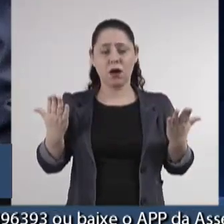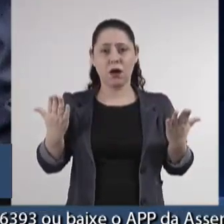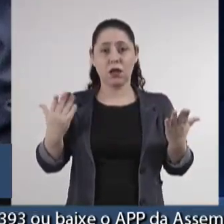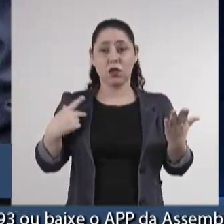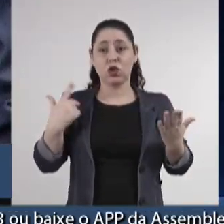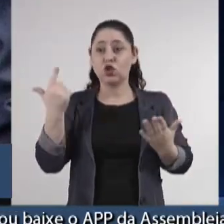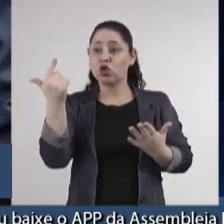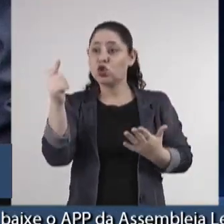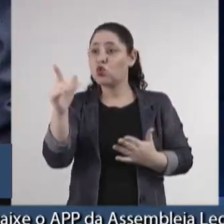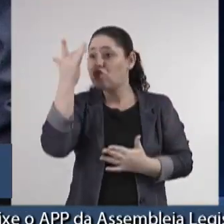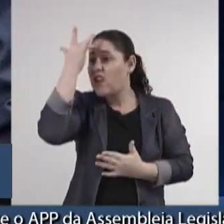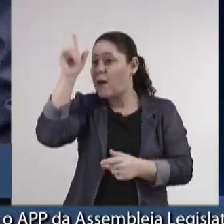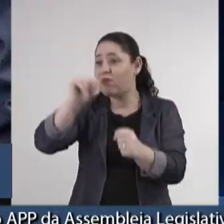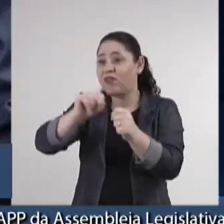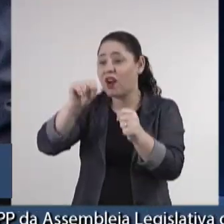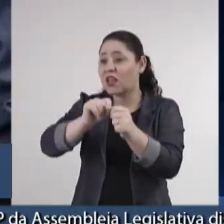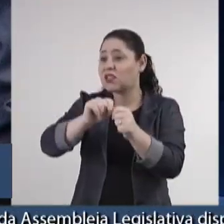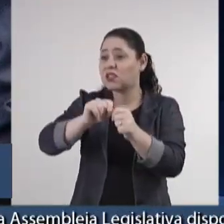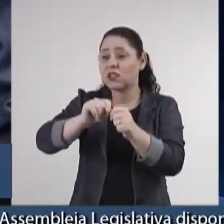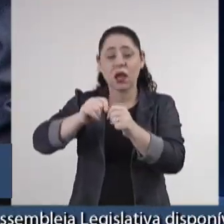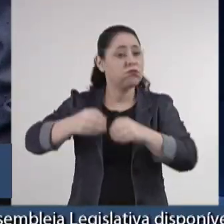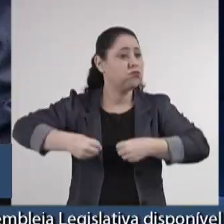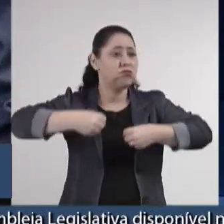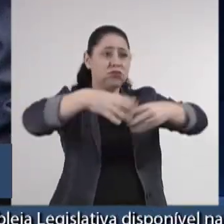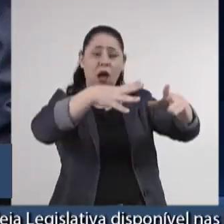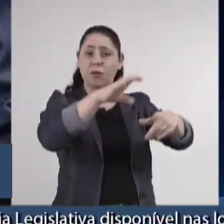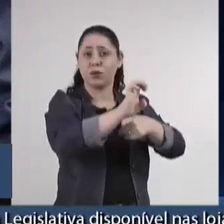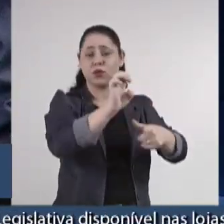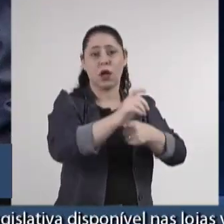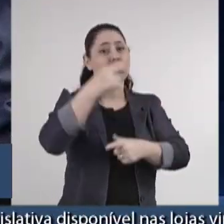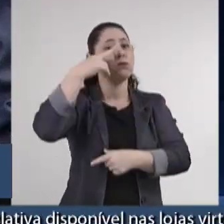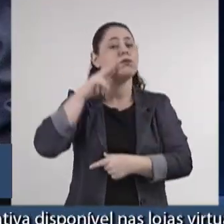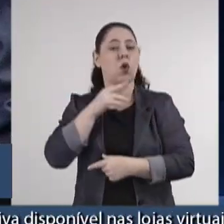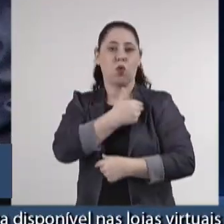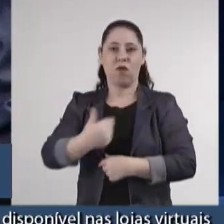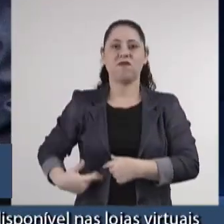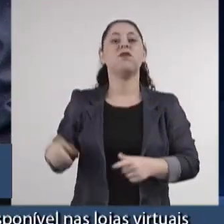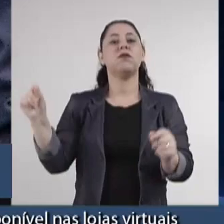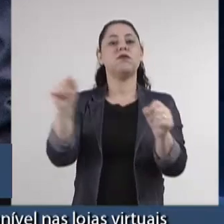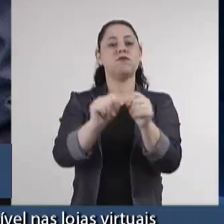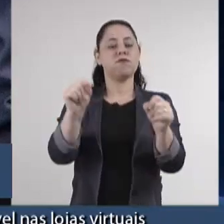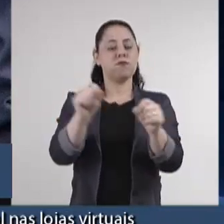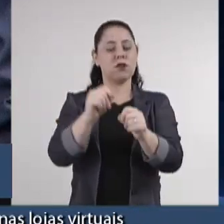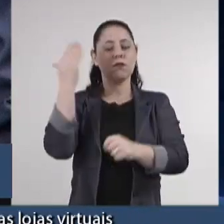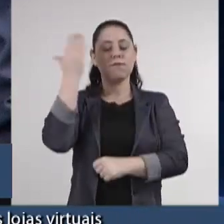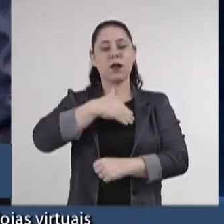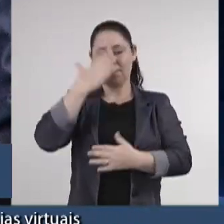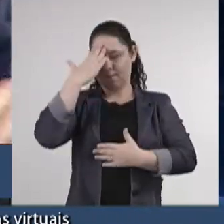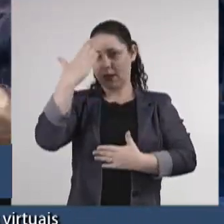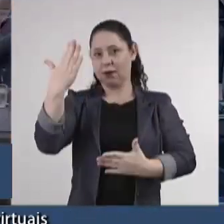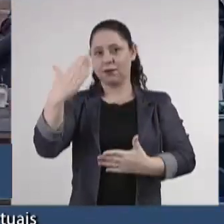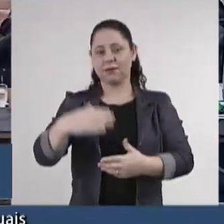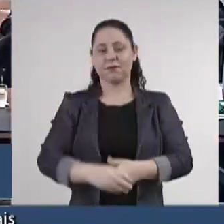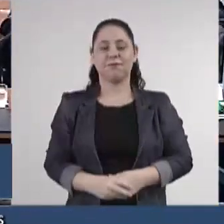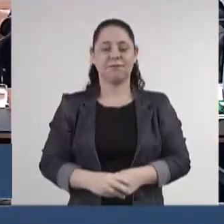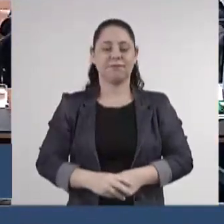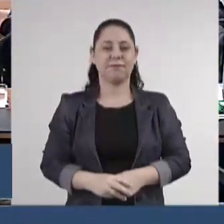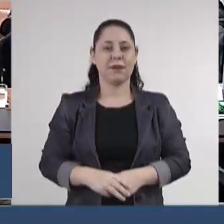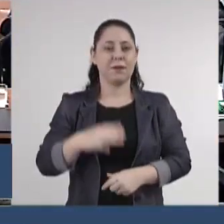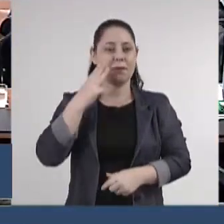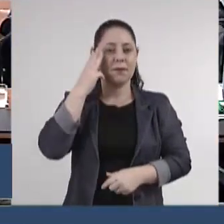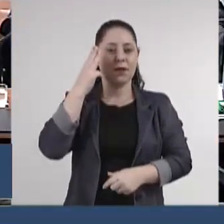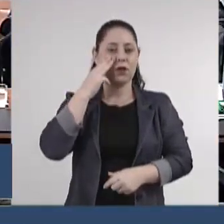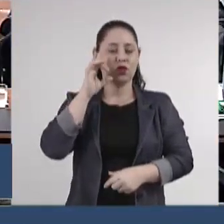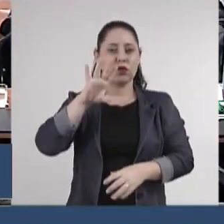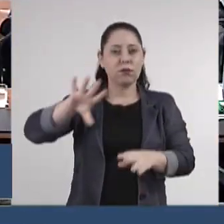tem competência para tocar, cede para o Estado, que o Eduardo Rio e o governador toca. Obrigado. Mara, para